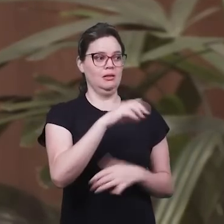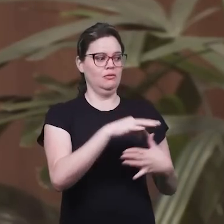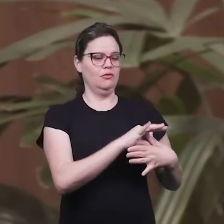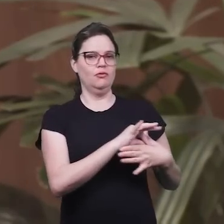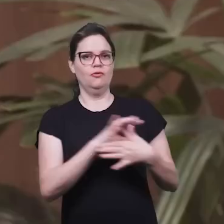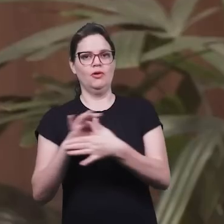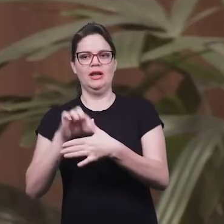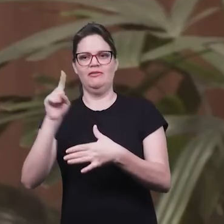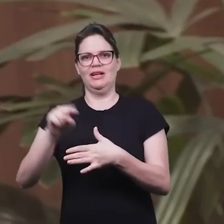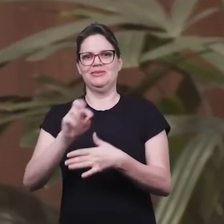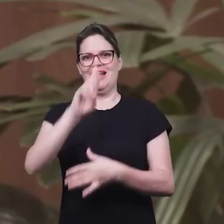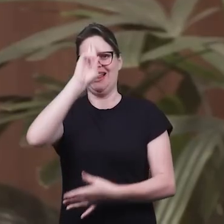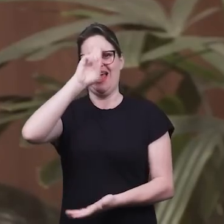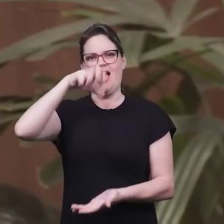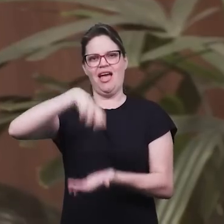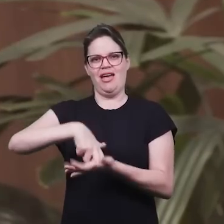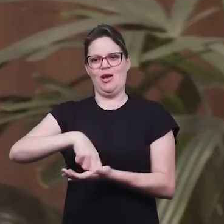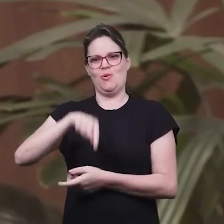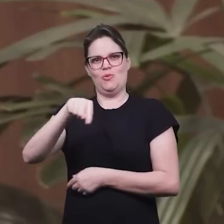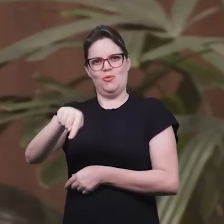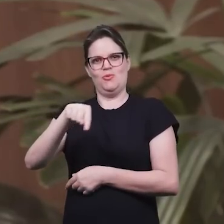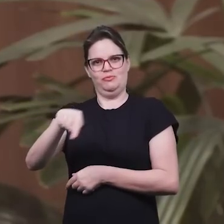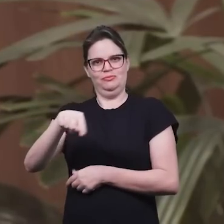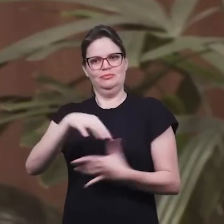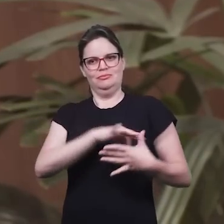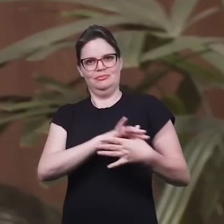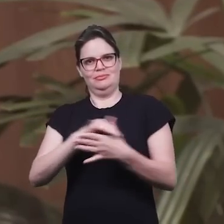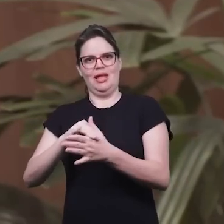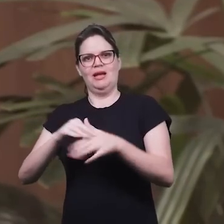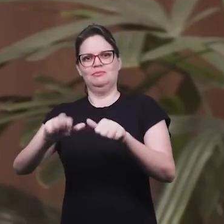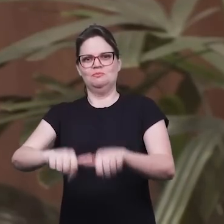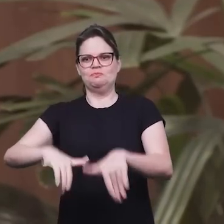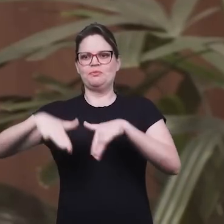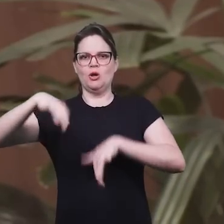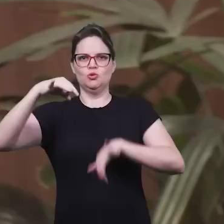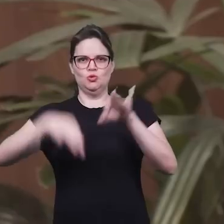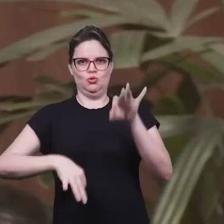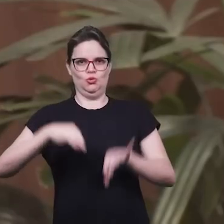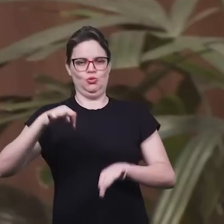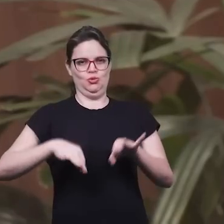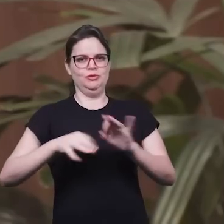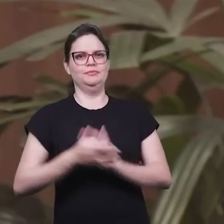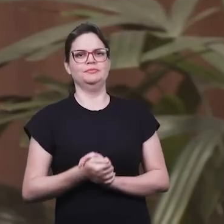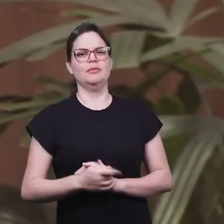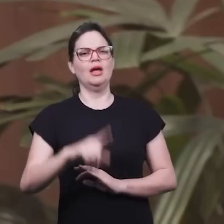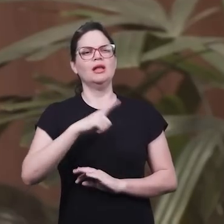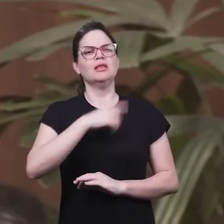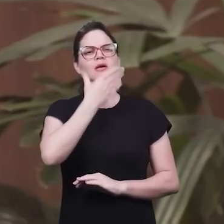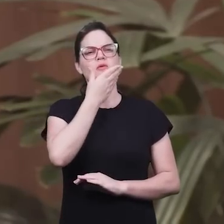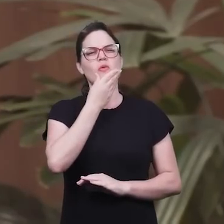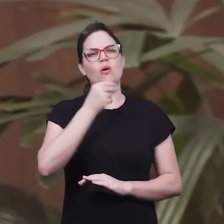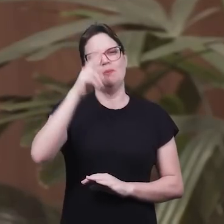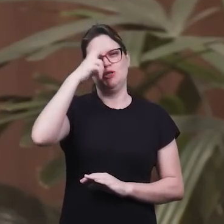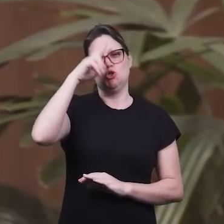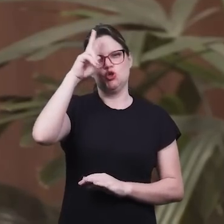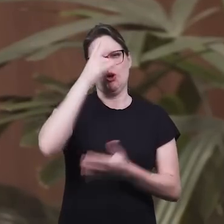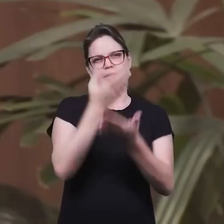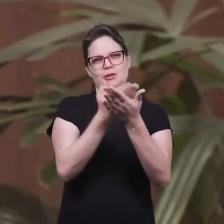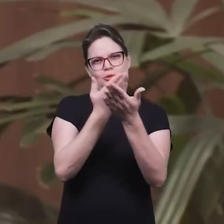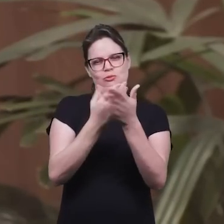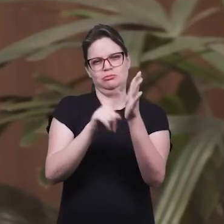réus. E a pessoa que estava levando, e diz aí o historiador Clemente, né, pastor